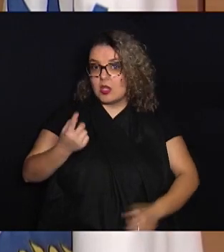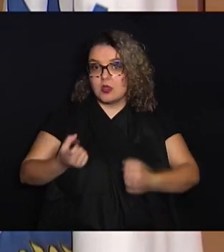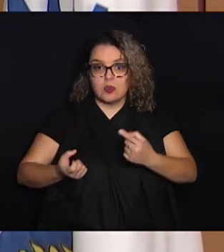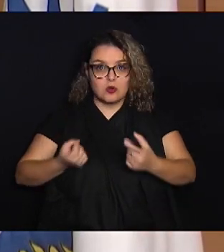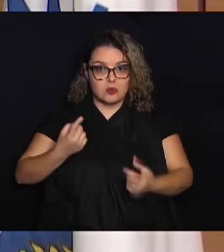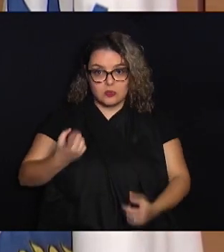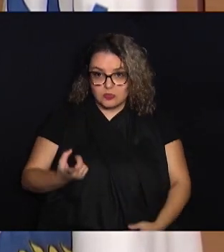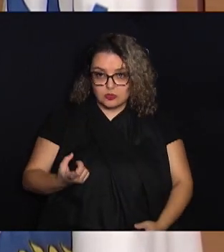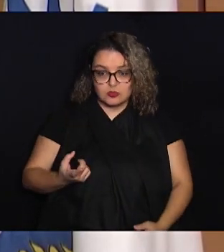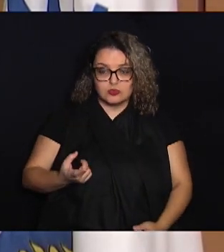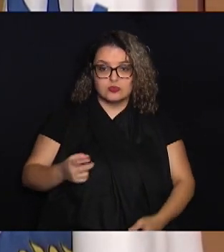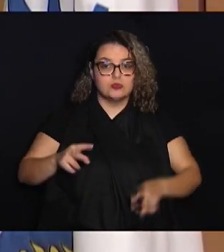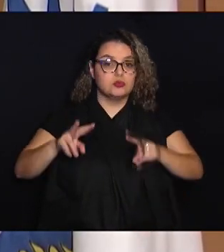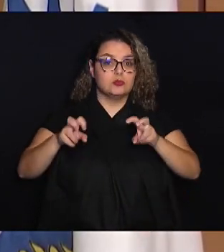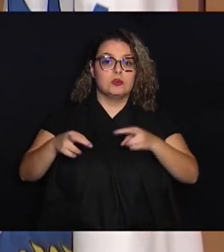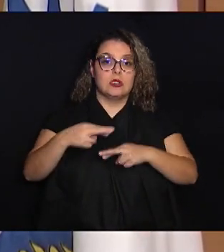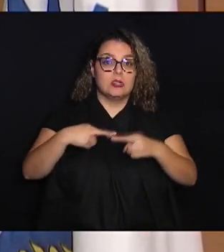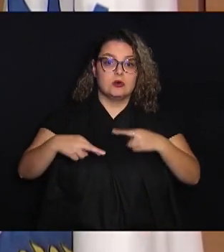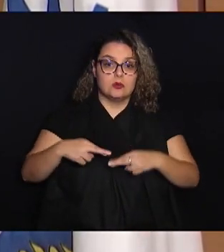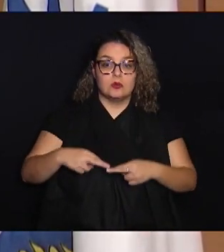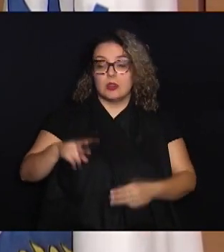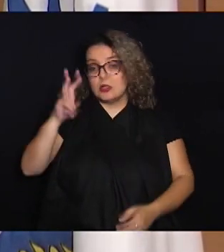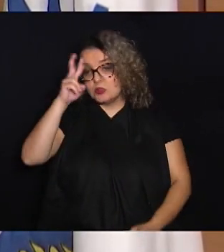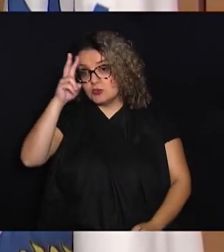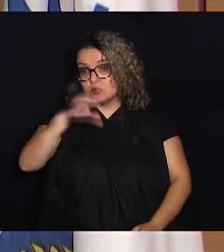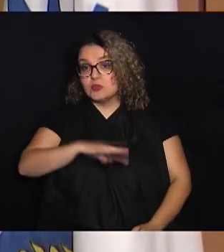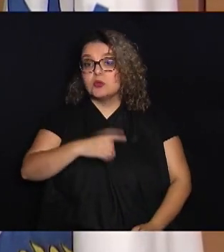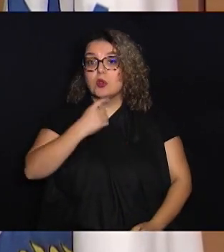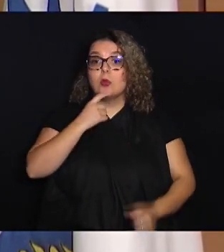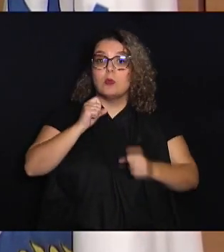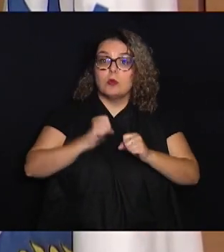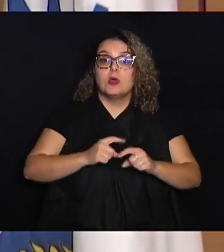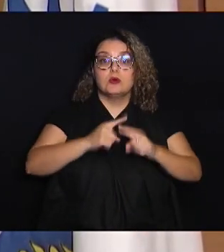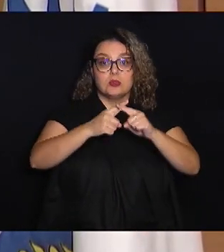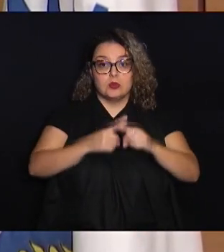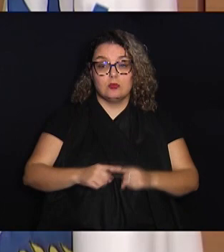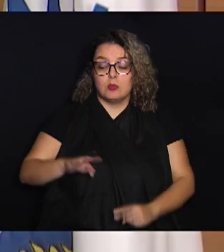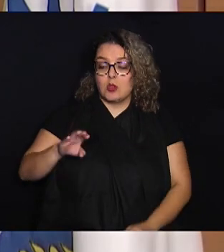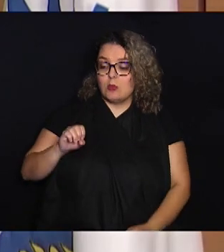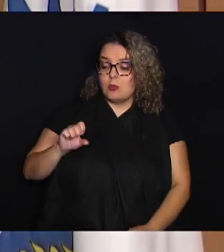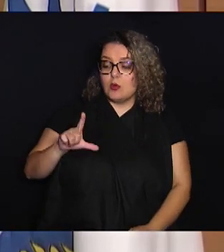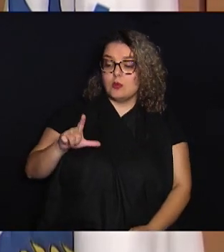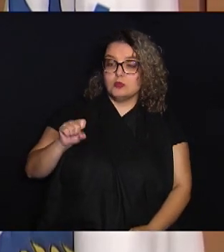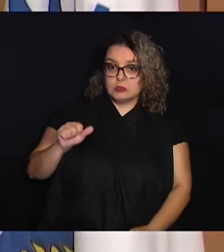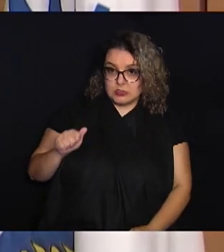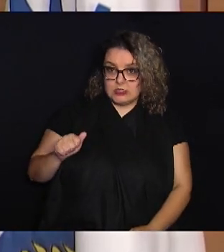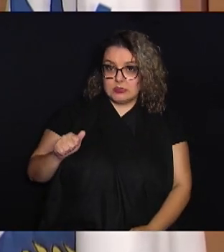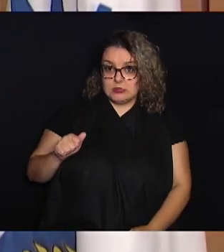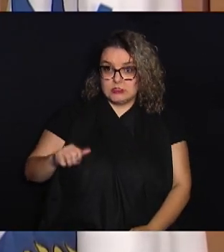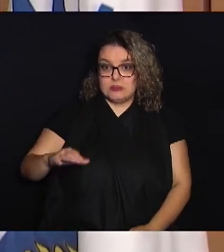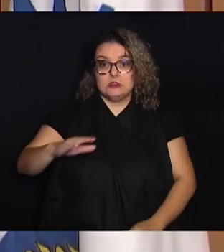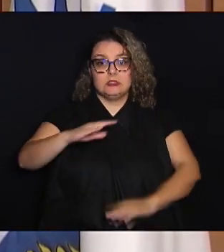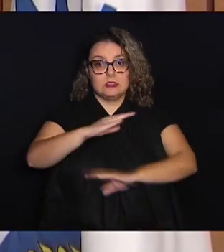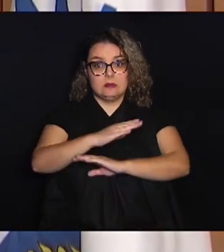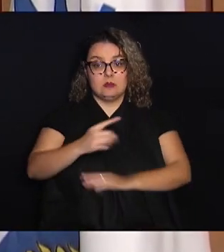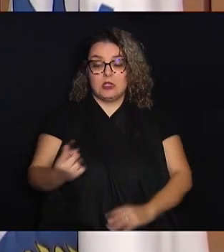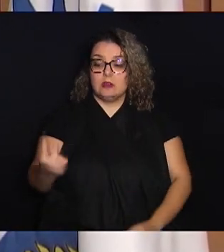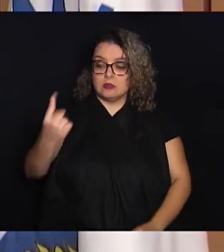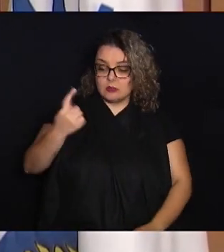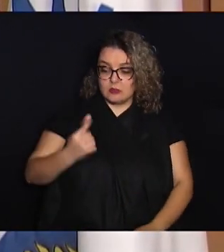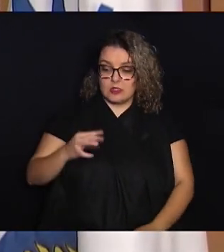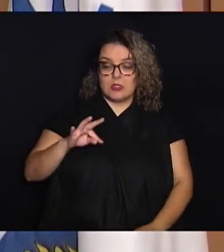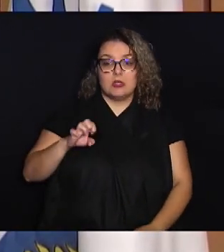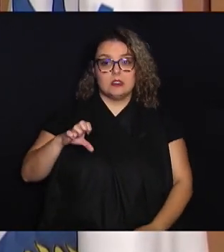ver com a história de Campinas, pode concorrer a uma bolsa da Câmara, para que ele venha fazer a sua